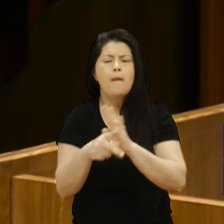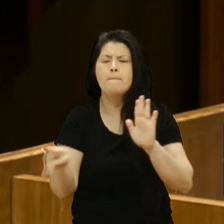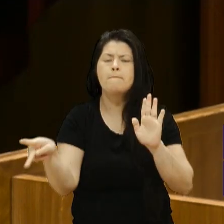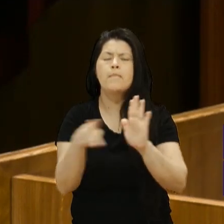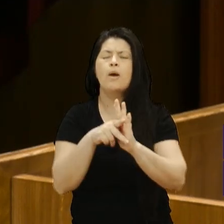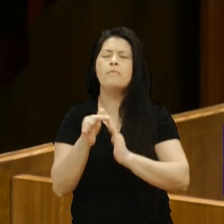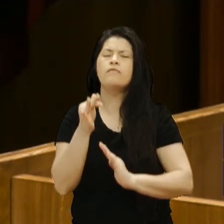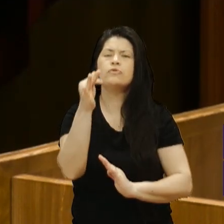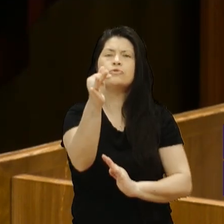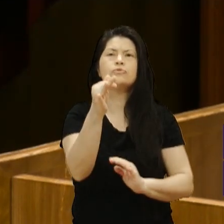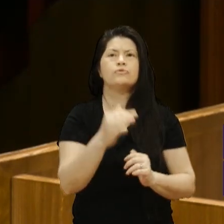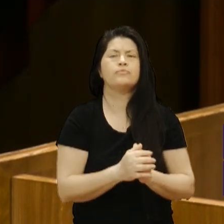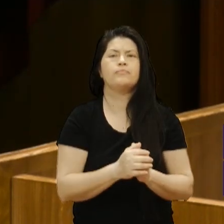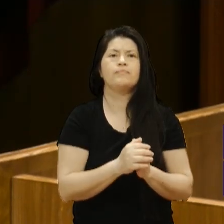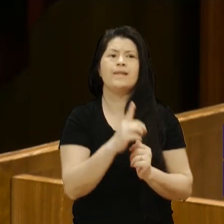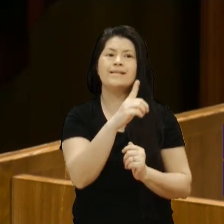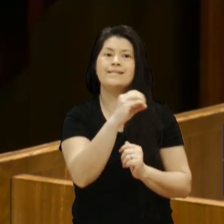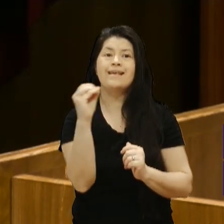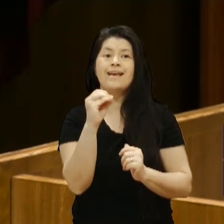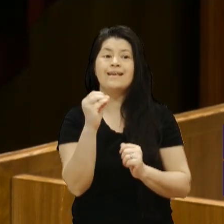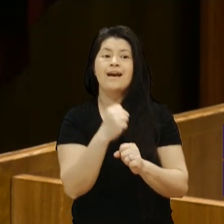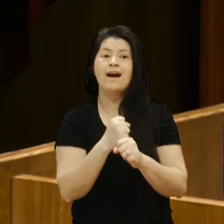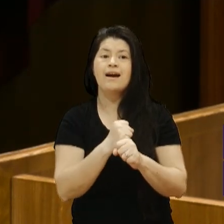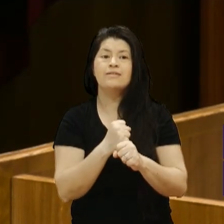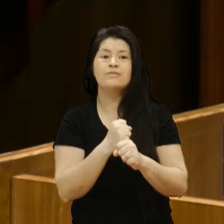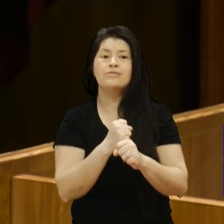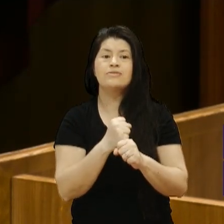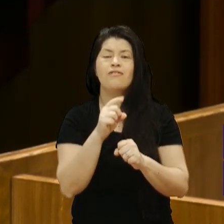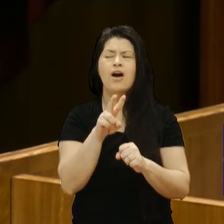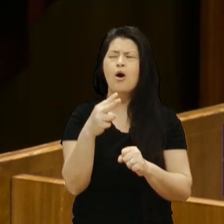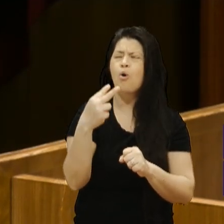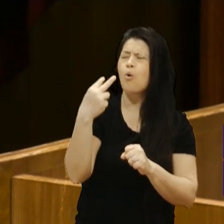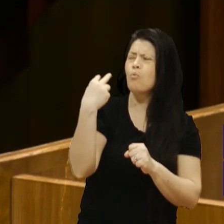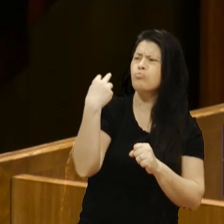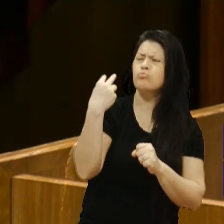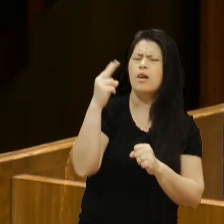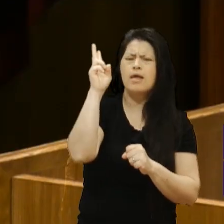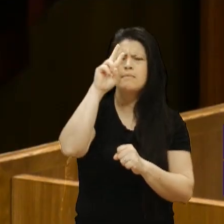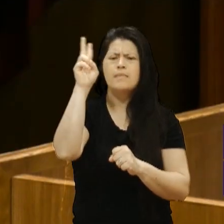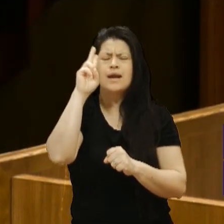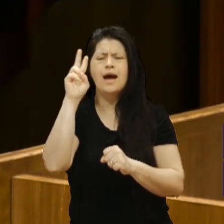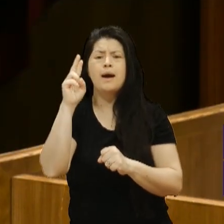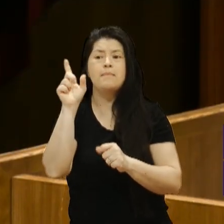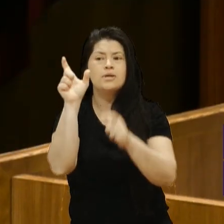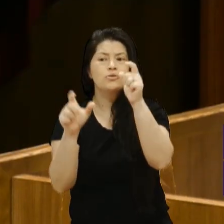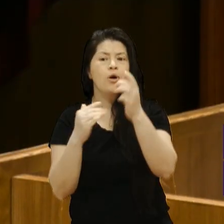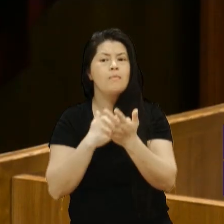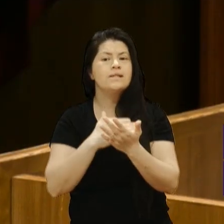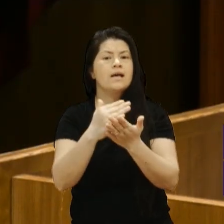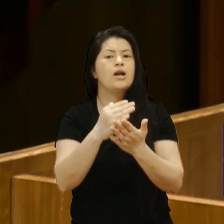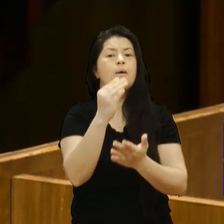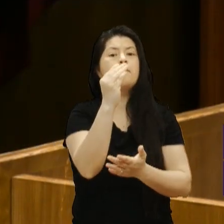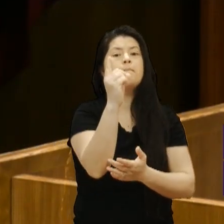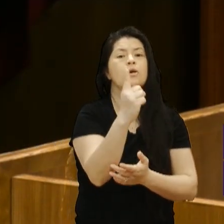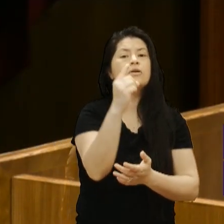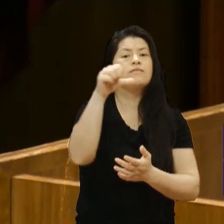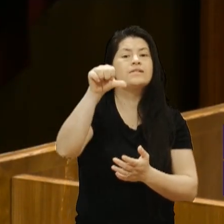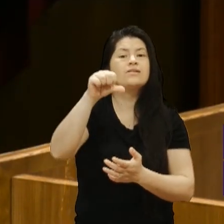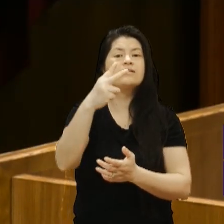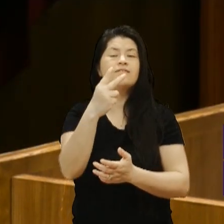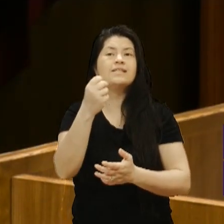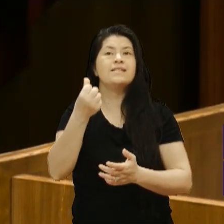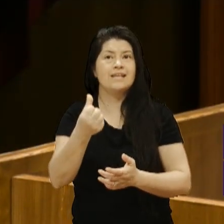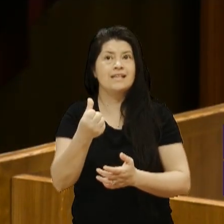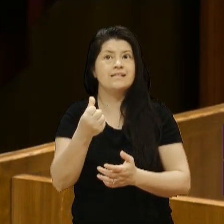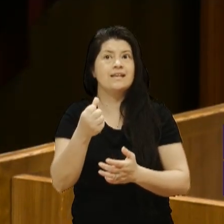futuro. Chegar aos 100 anos também nos faz olhar para trás, lembrar daqueles que começaram essa história em 1926. E